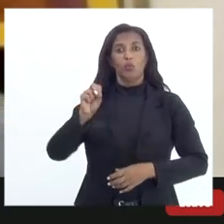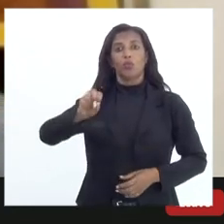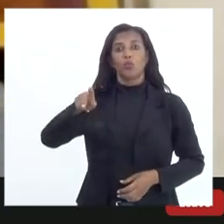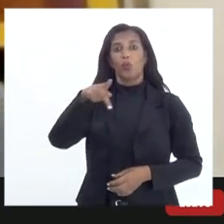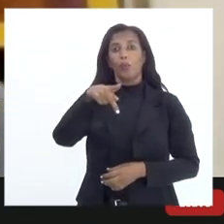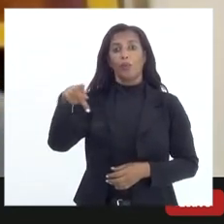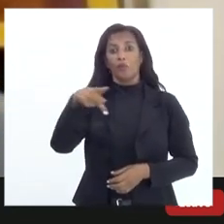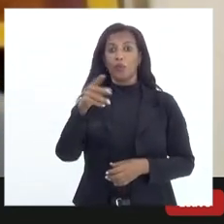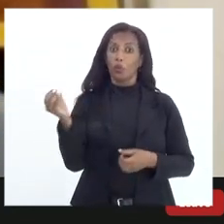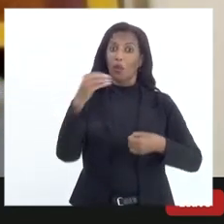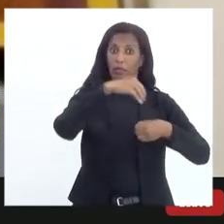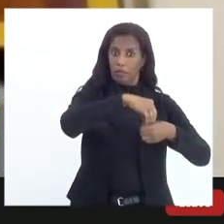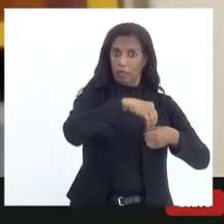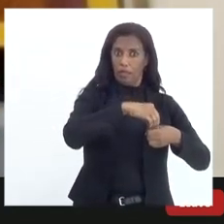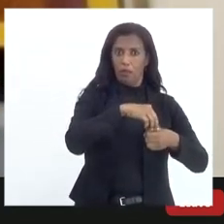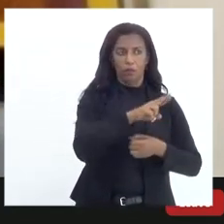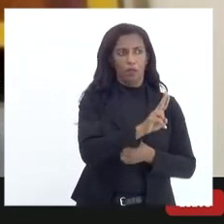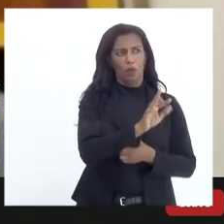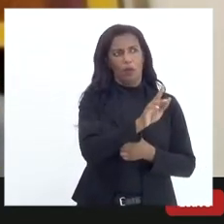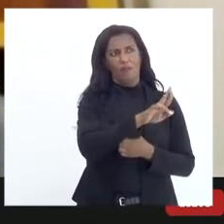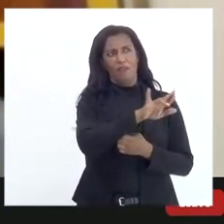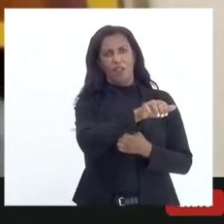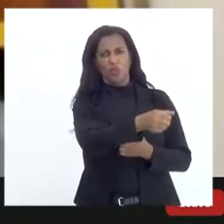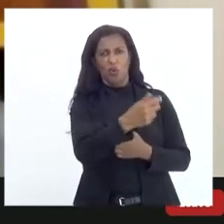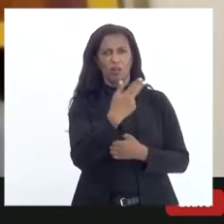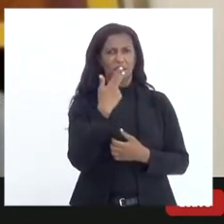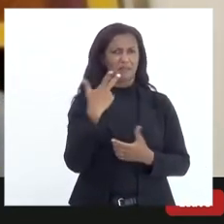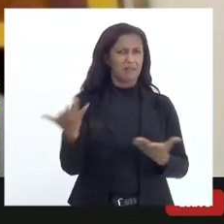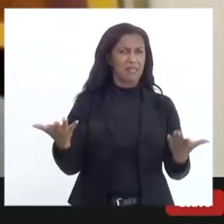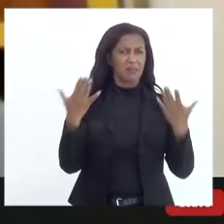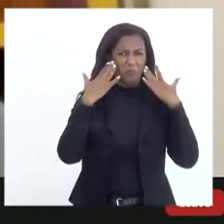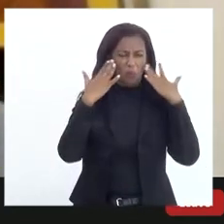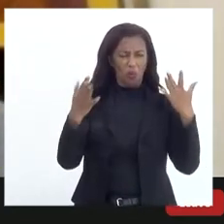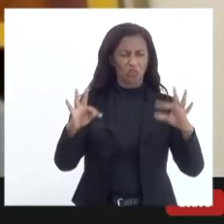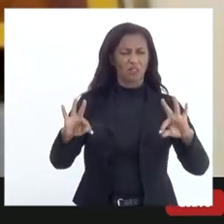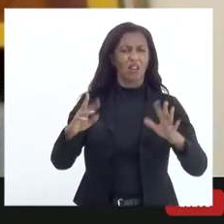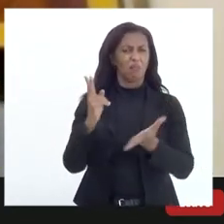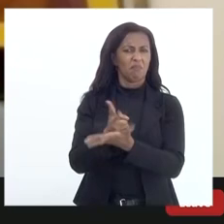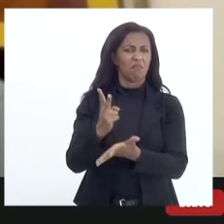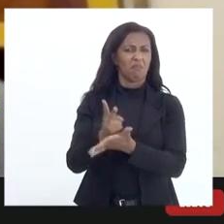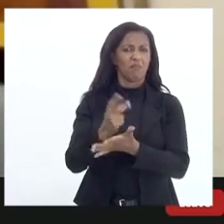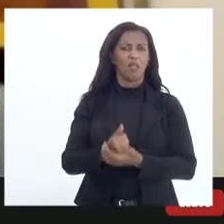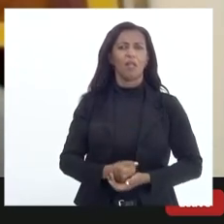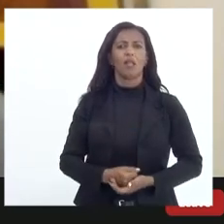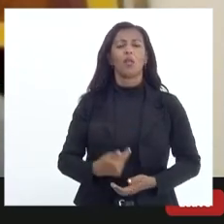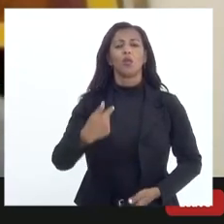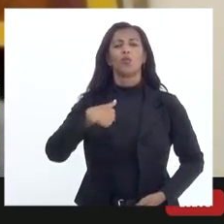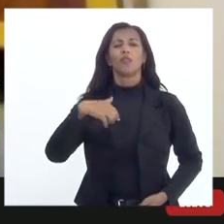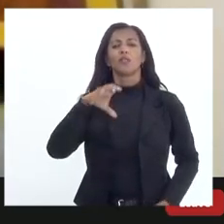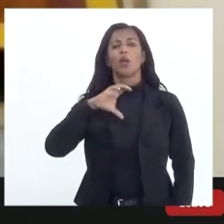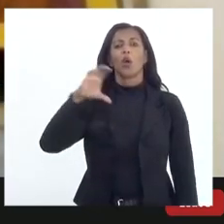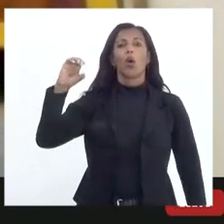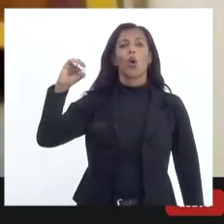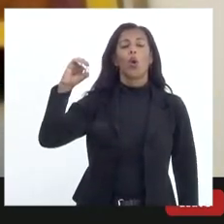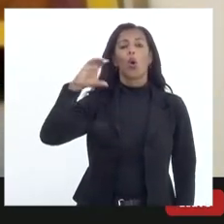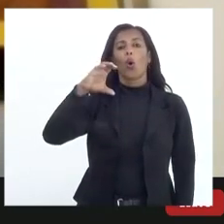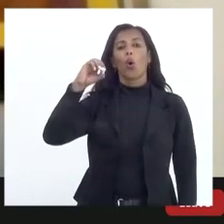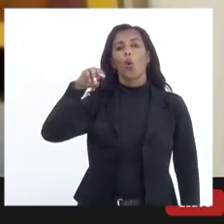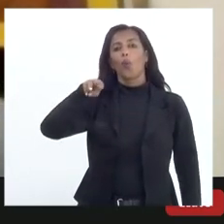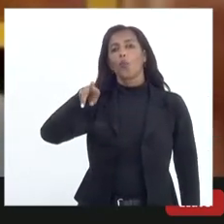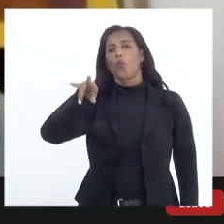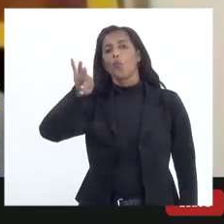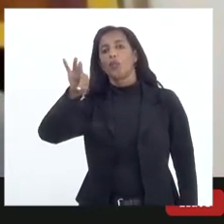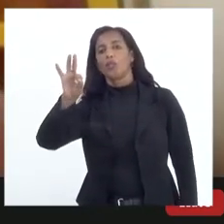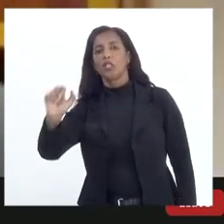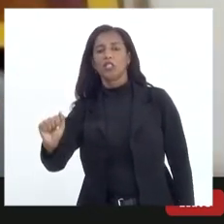programa lá agora, e eu logo defendi ter que se tornar público, que ele se reivindica com o fato de ser comunista. Né? Ele é